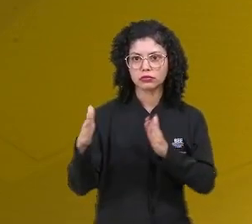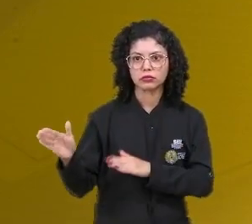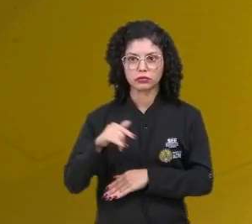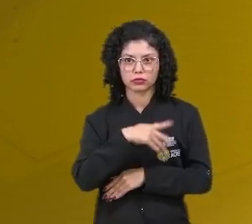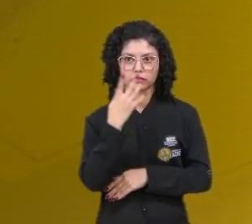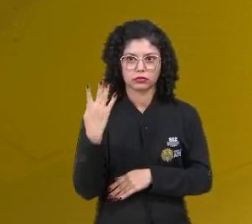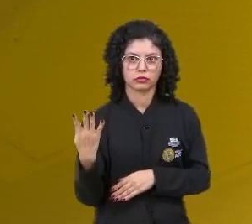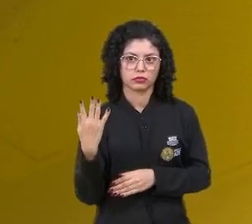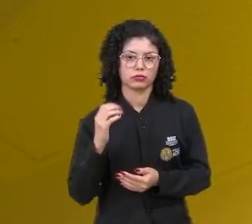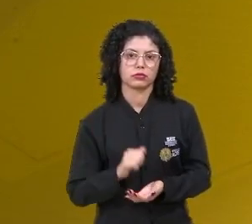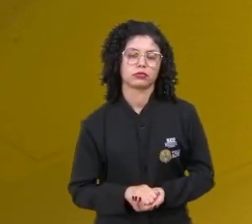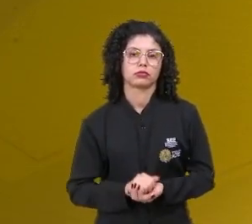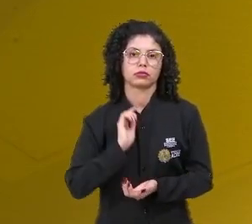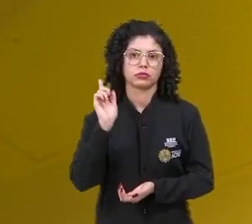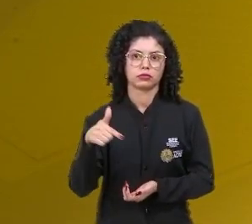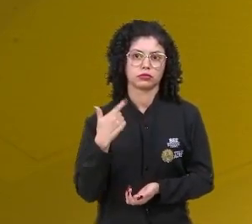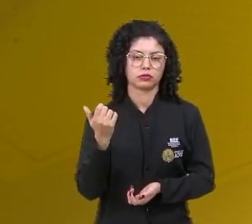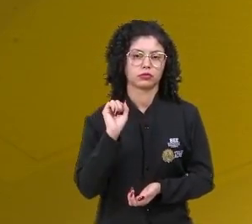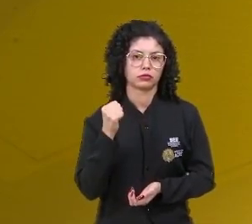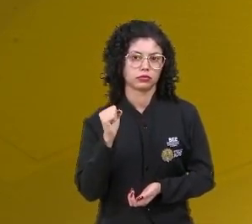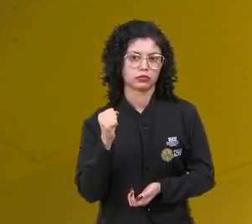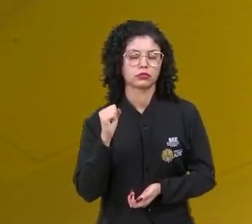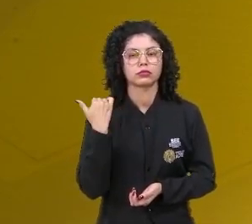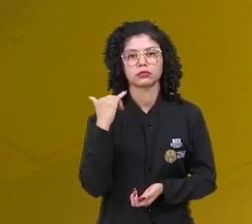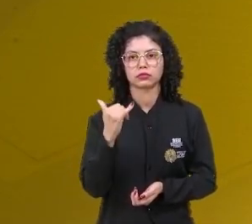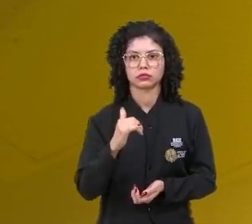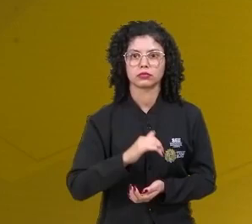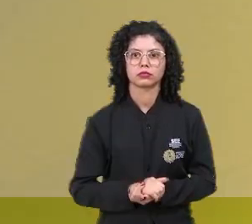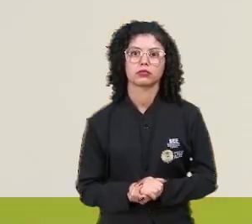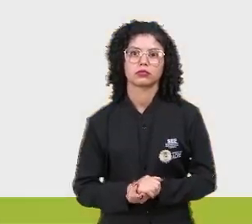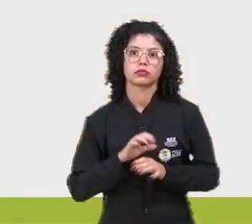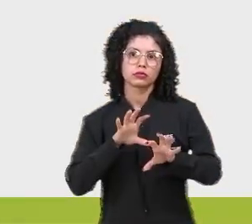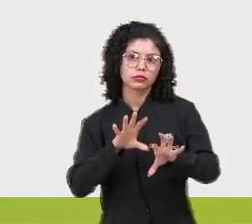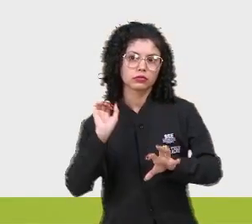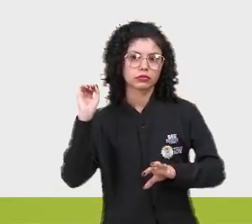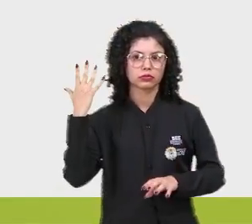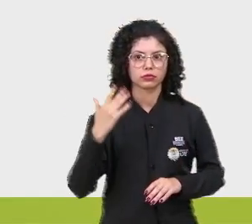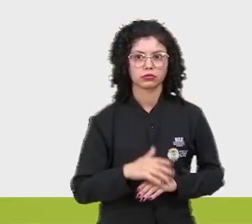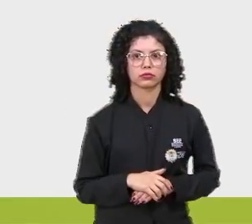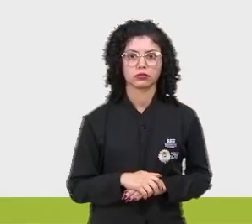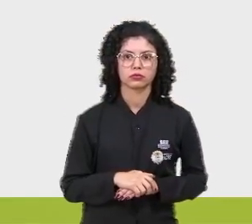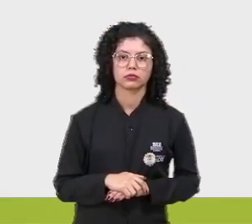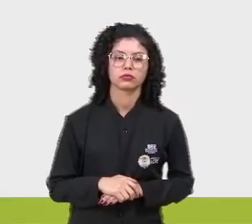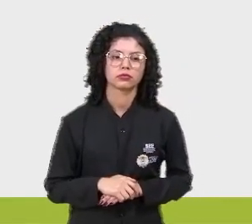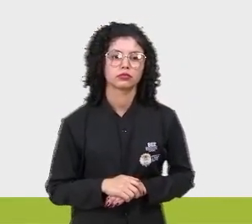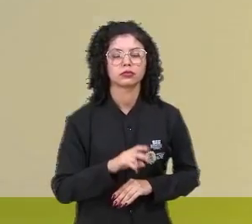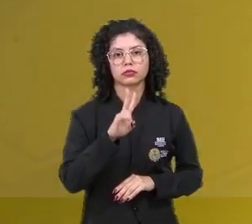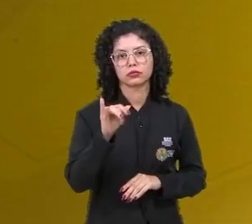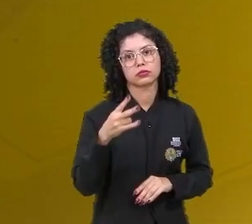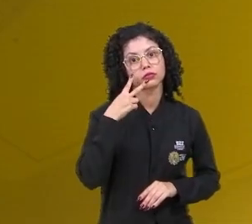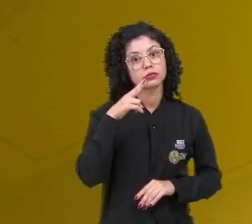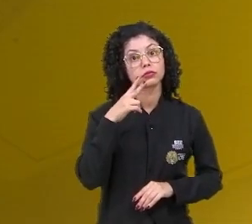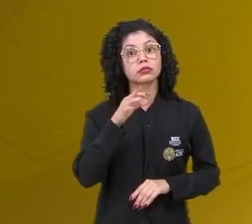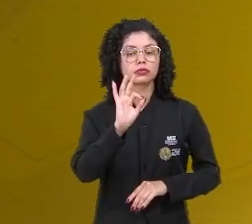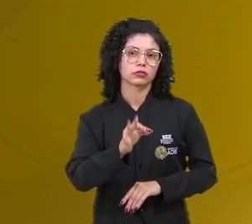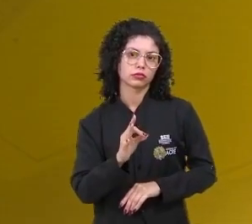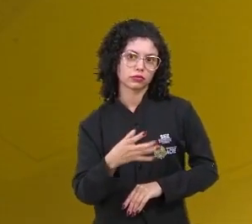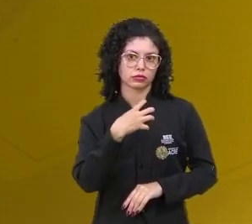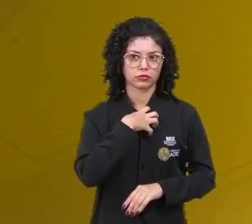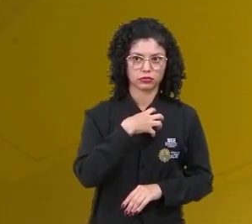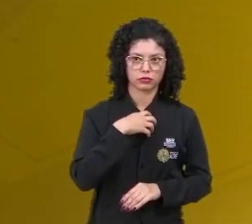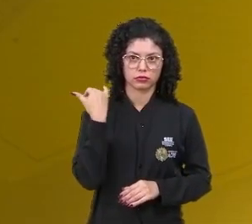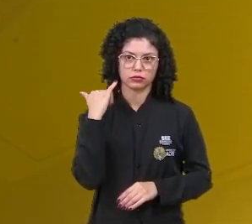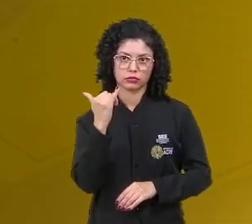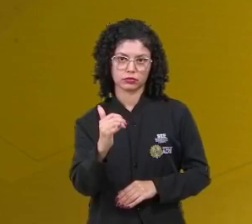quantidade 4 para 8 elétrons. Então, é isso que vai acontecer, tá? Você vai ver em certos momentos que o elemento